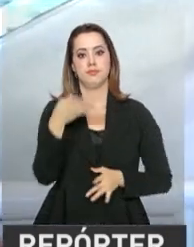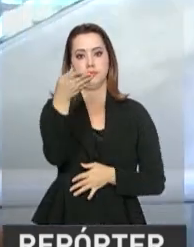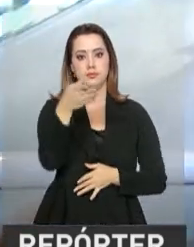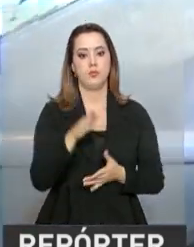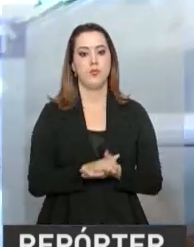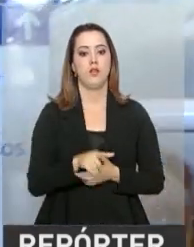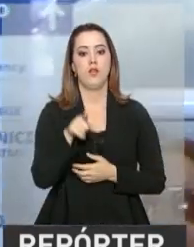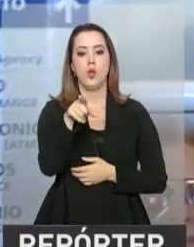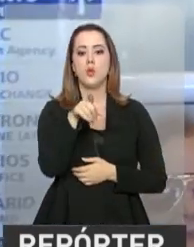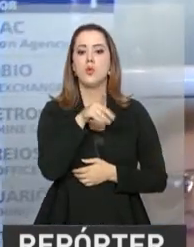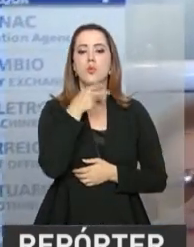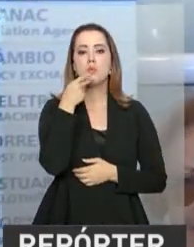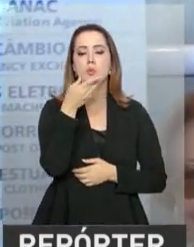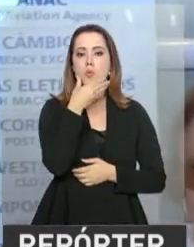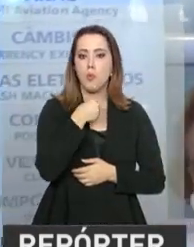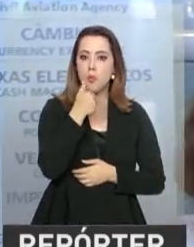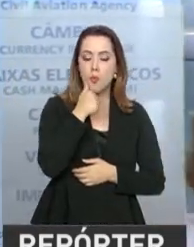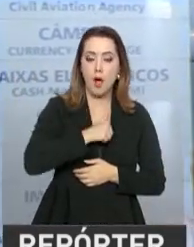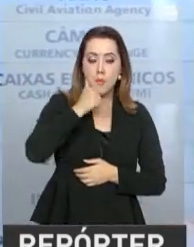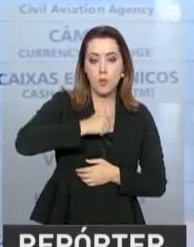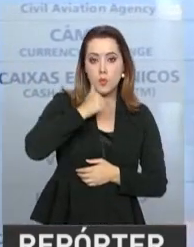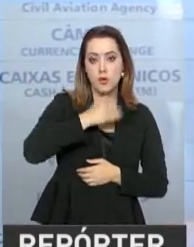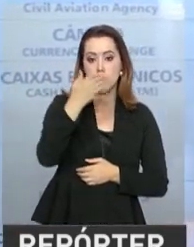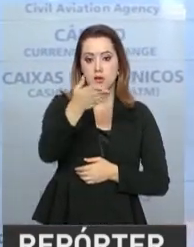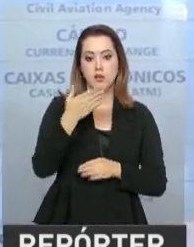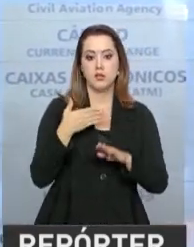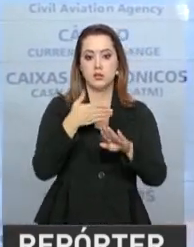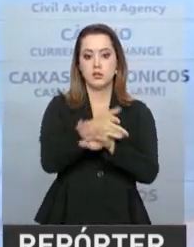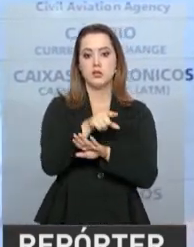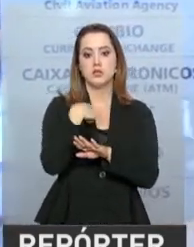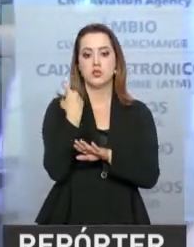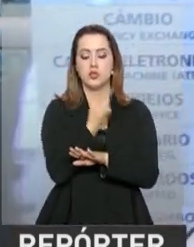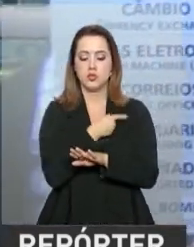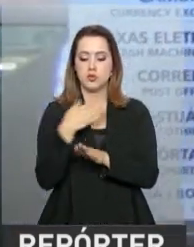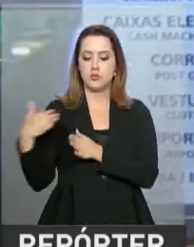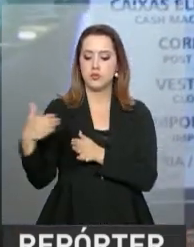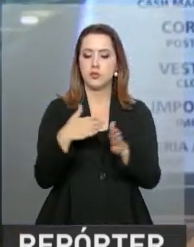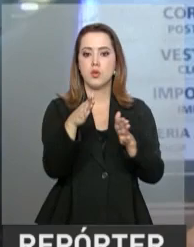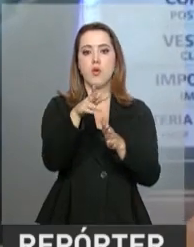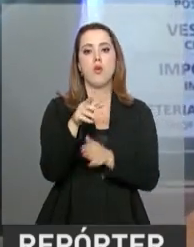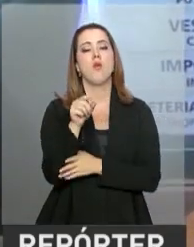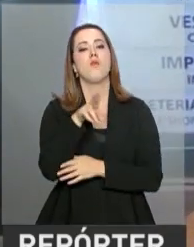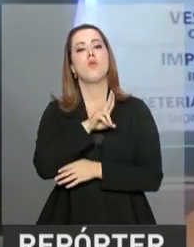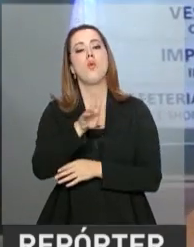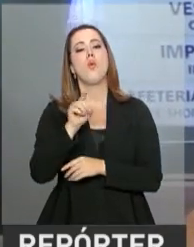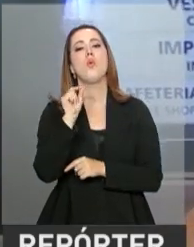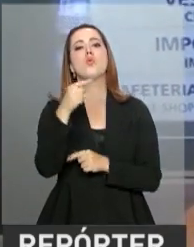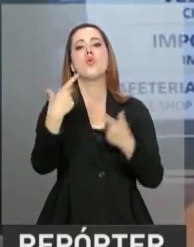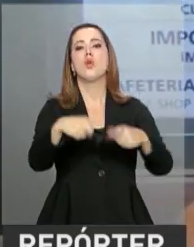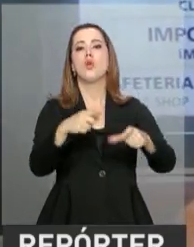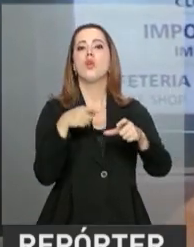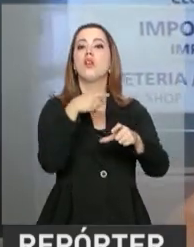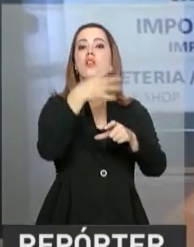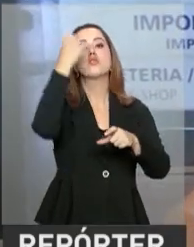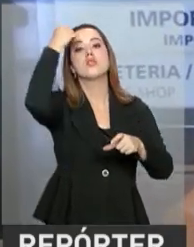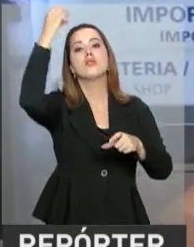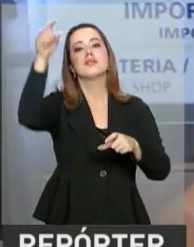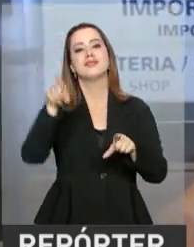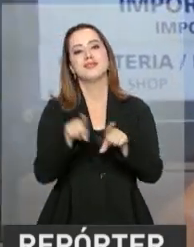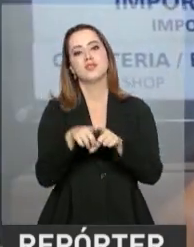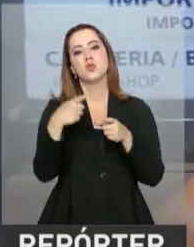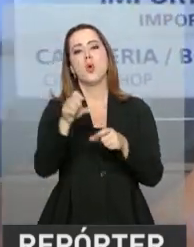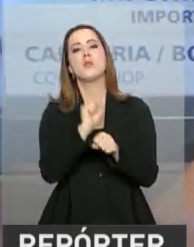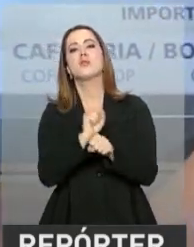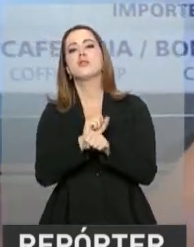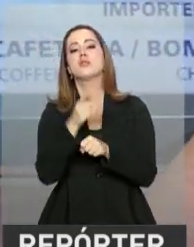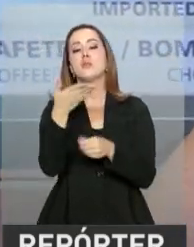a Dona Radiá, que vai embarcar daqui a pouco, e a gente vai acompanhar o trajeto dela. Dona Radiá, conta para a gente para onde a senhora está indo e o que a senhora